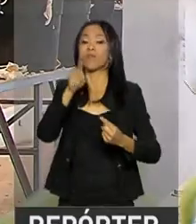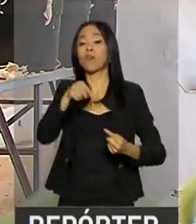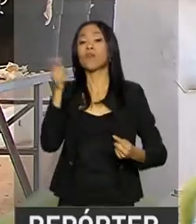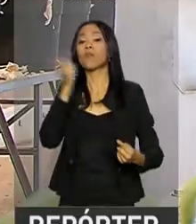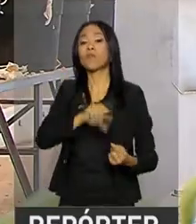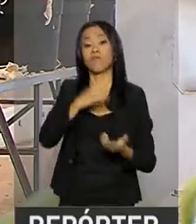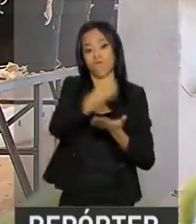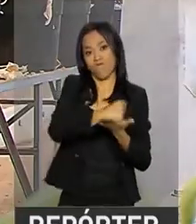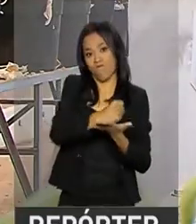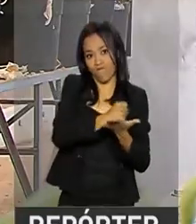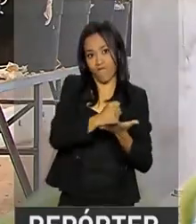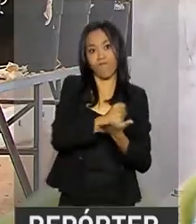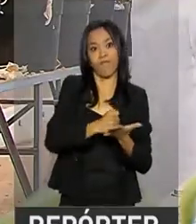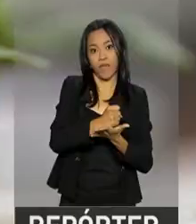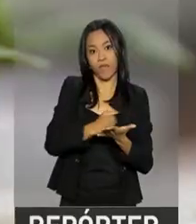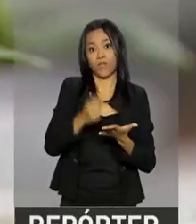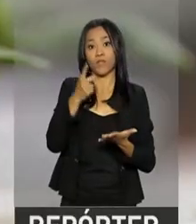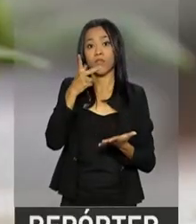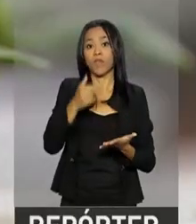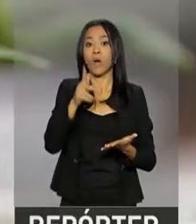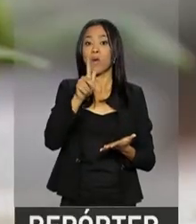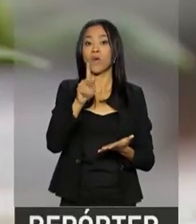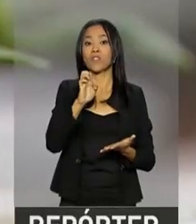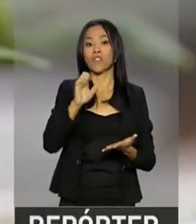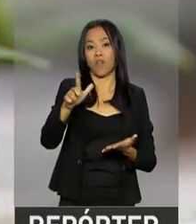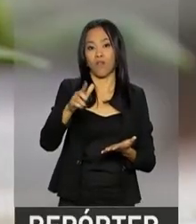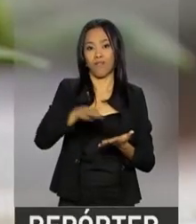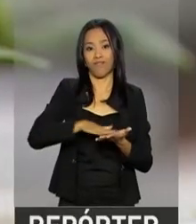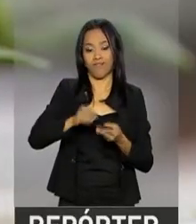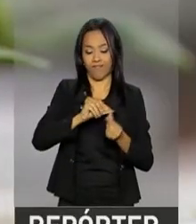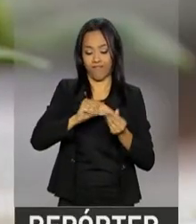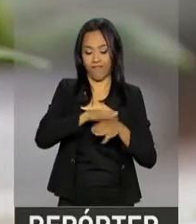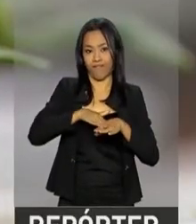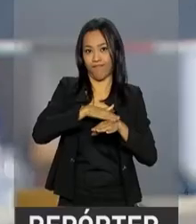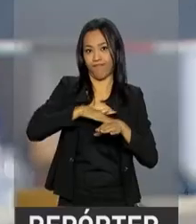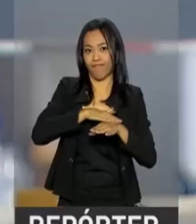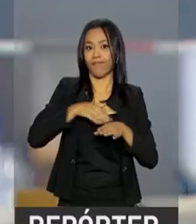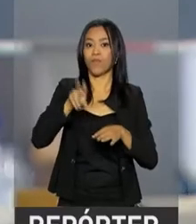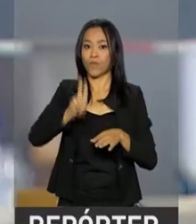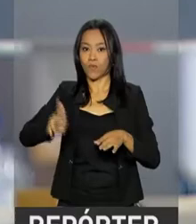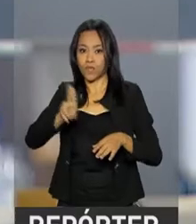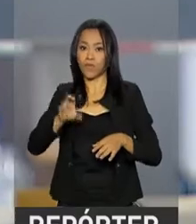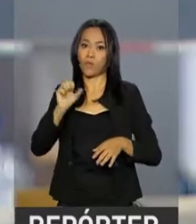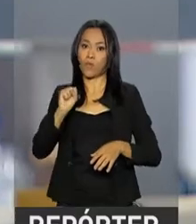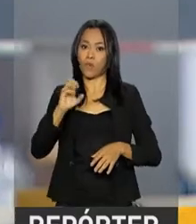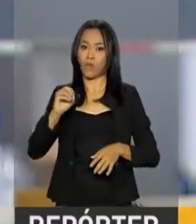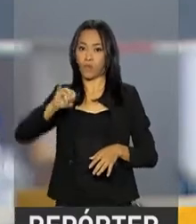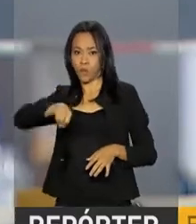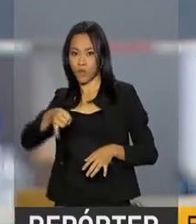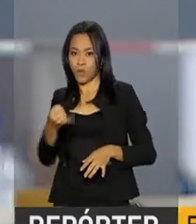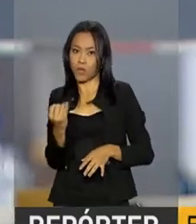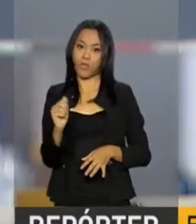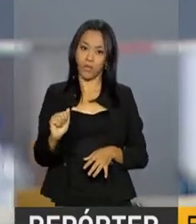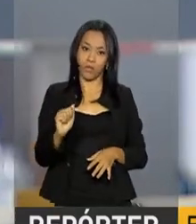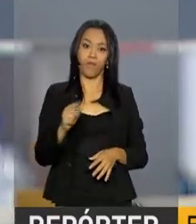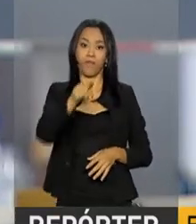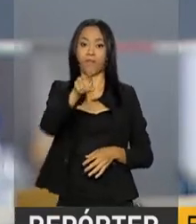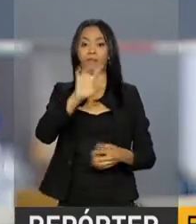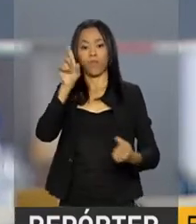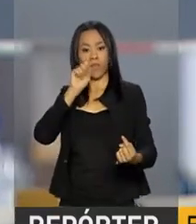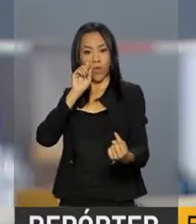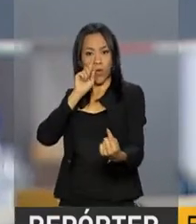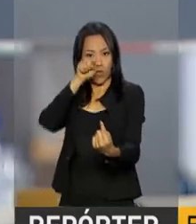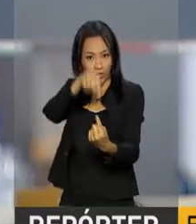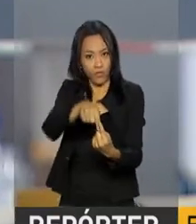em forma de gel produzido a partir da soja transgênica o foco desse projeto é a áfrica onde